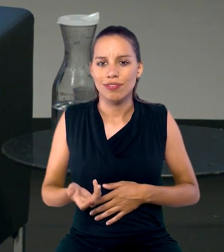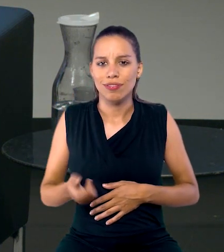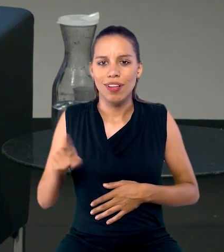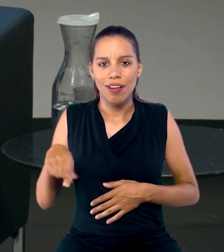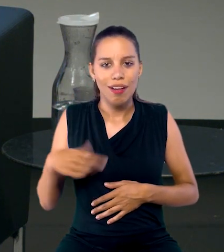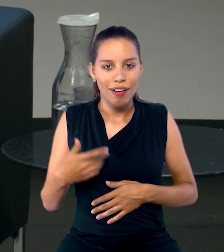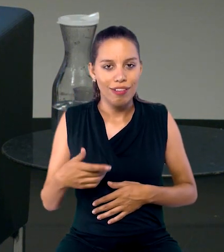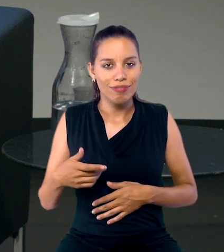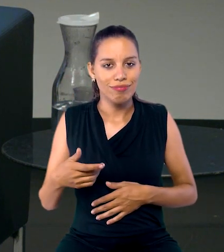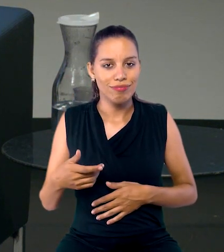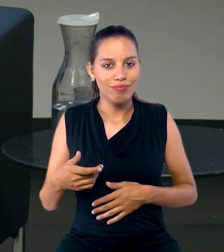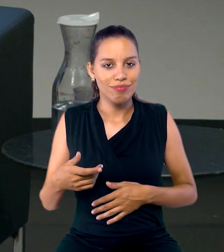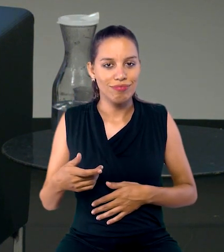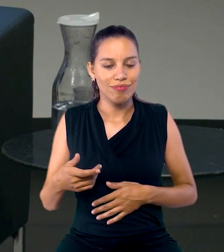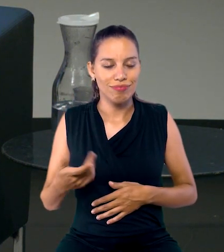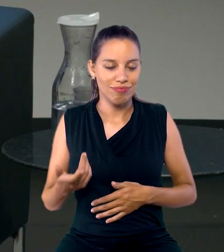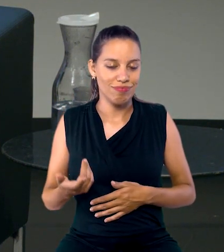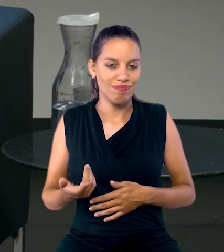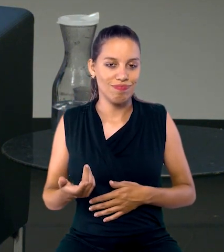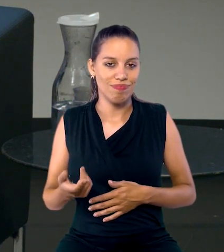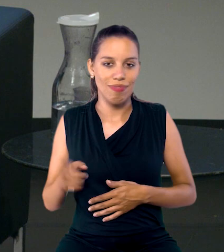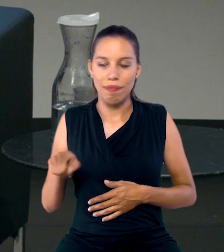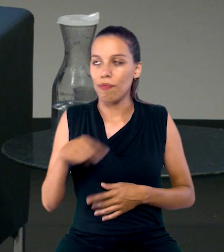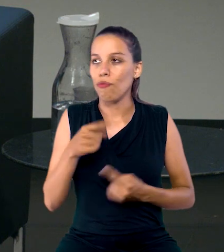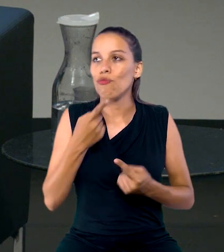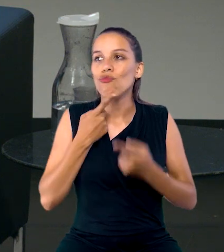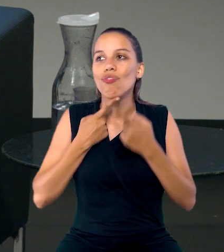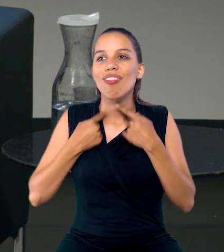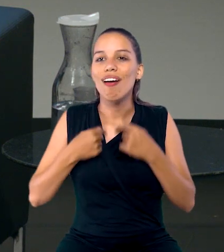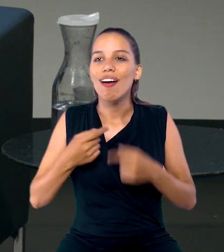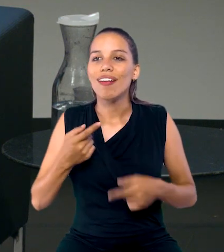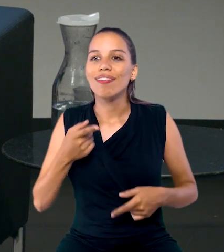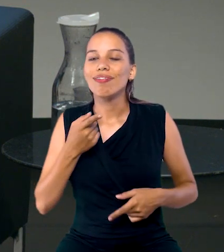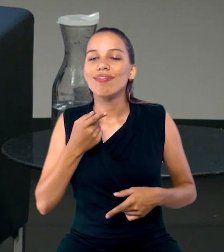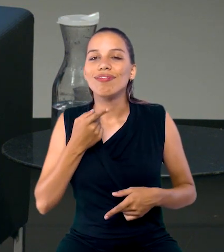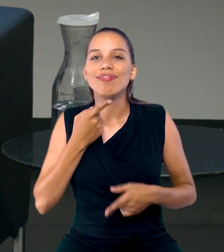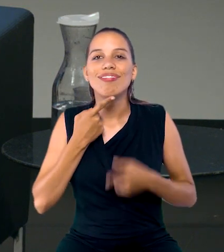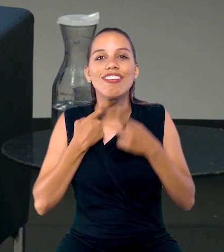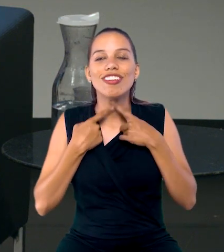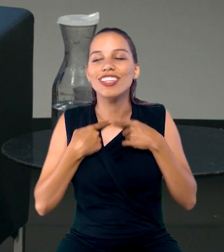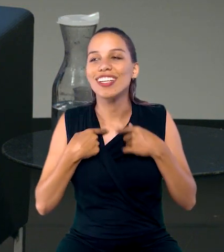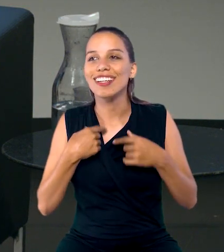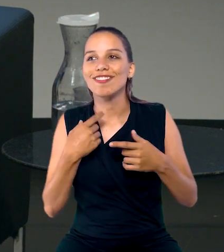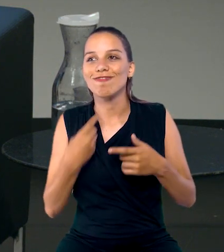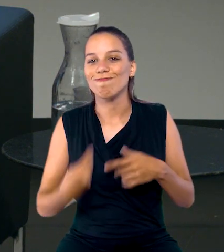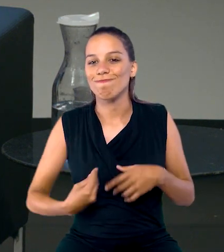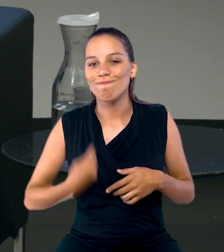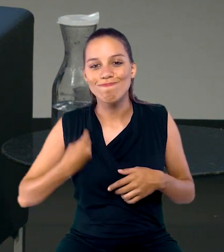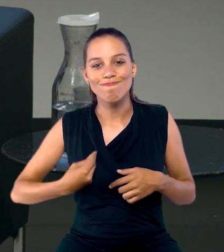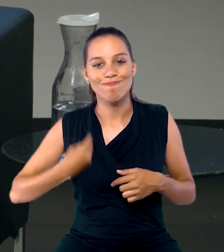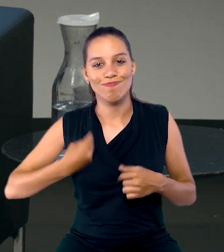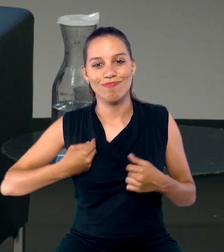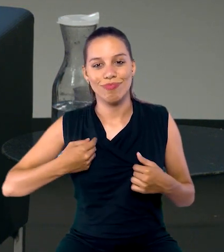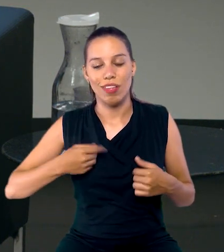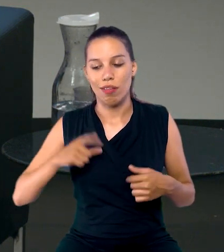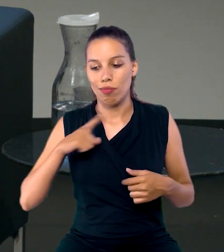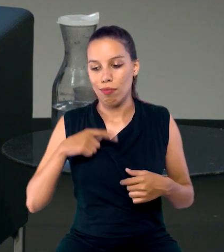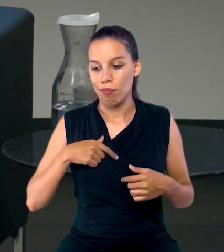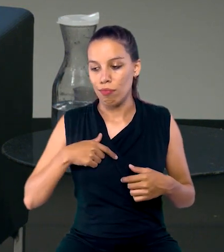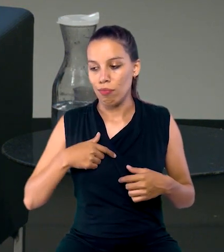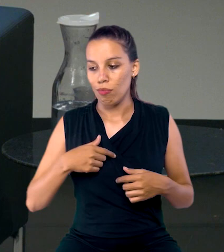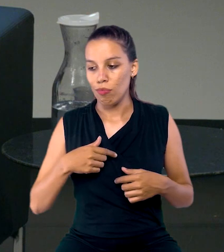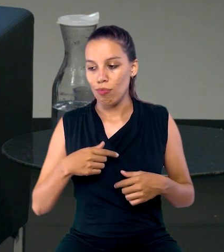vivo? Né? É o desejo. É o desejo por muitas coisas, o desejo por